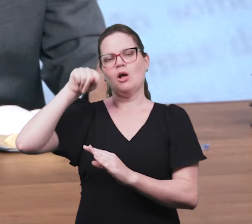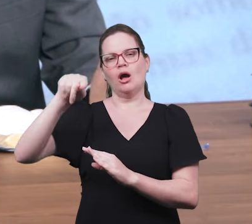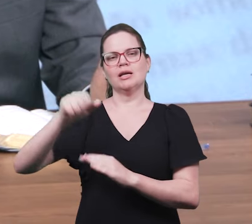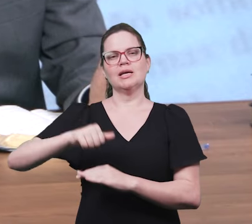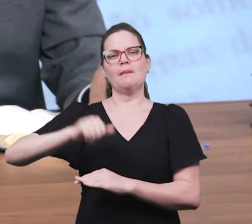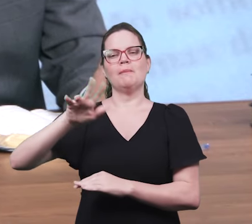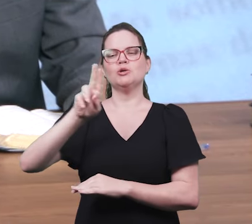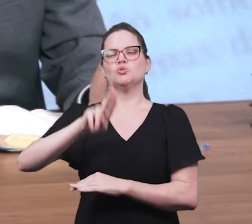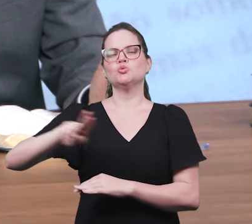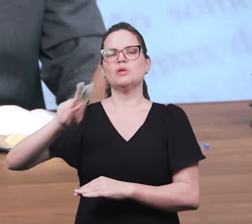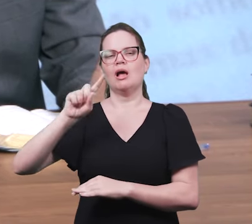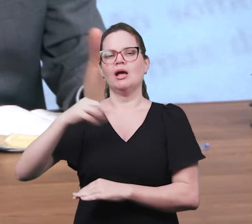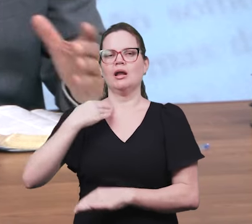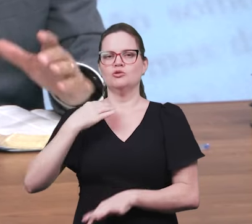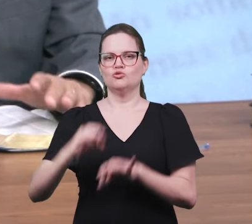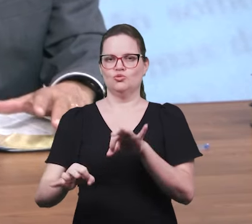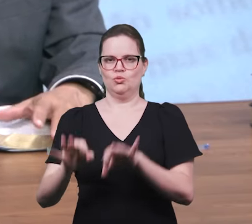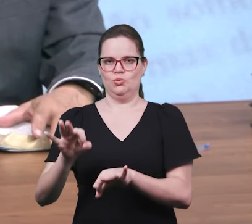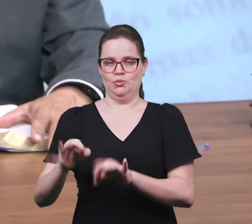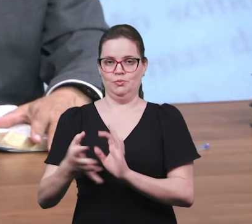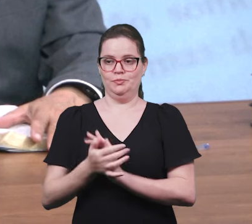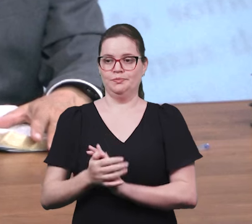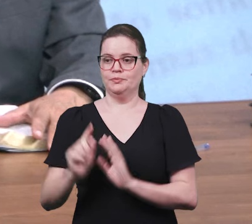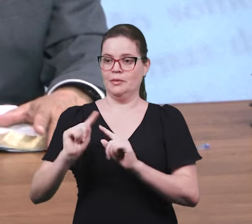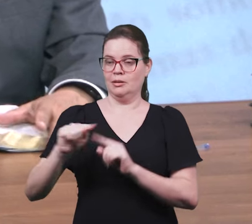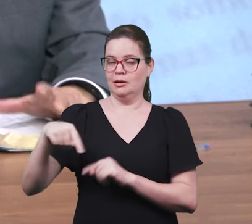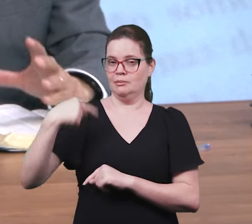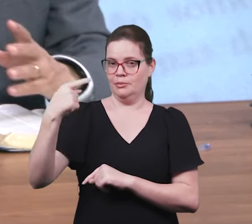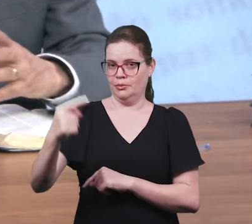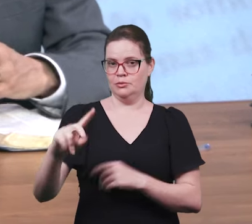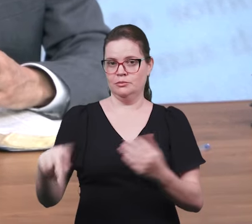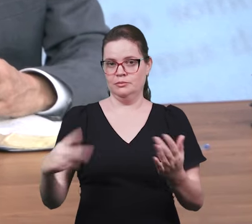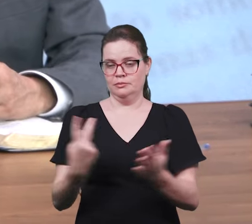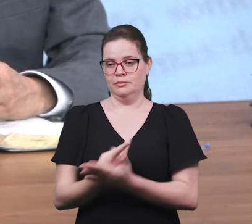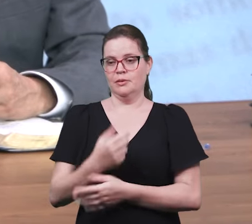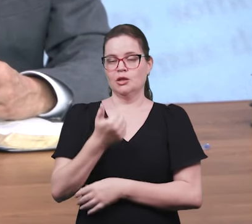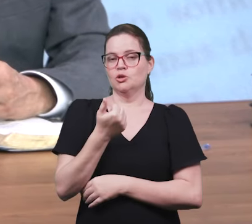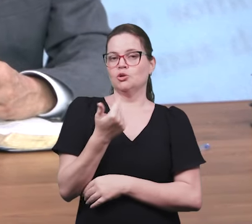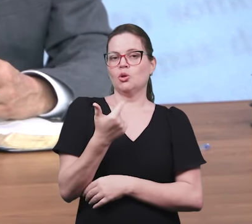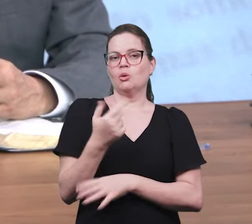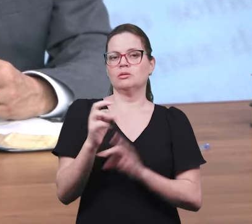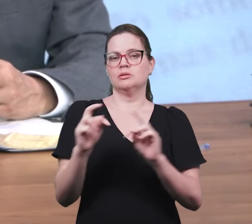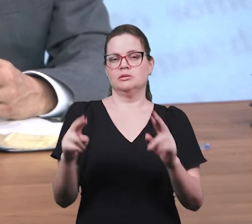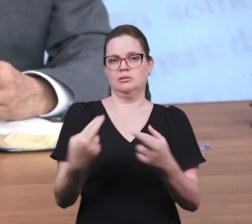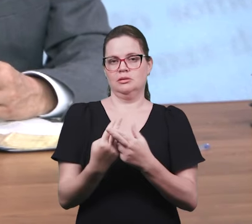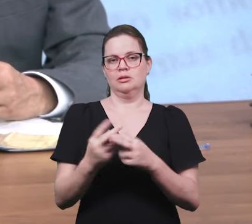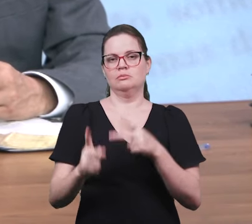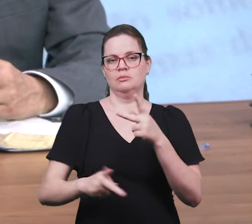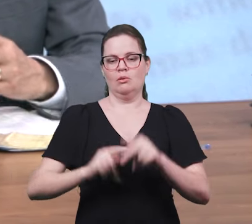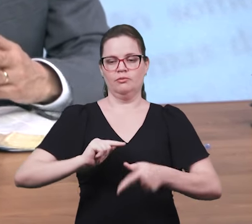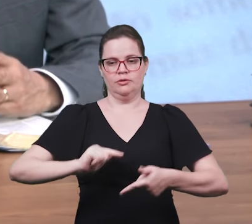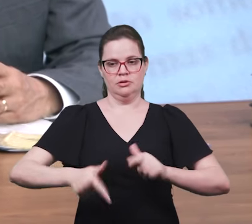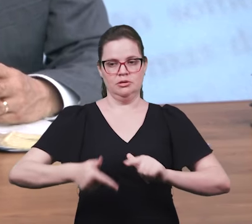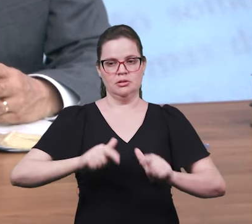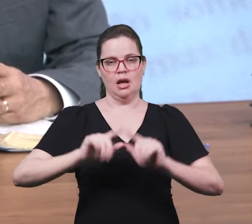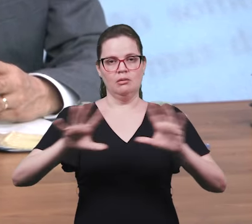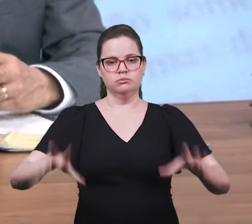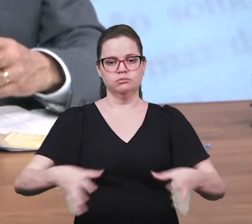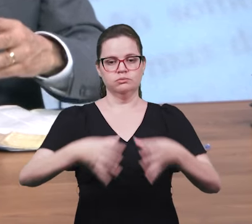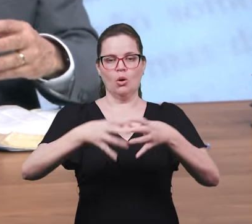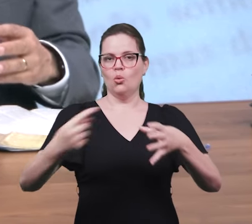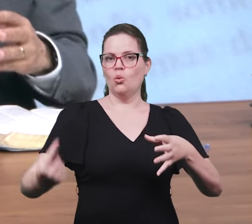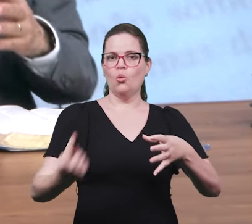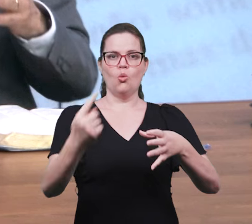dos juízes. Após esse tempo, as 12 tribos de Israel foram